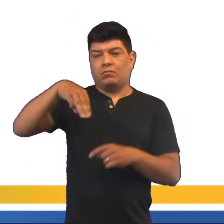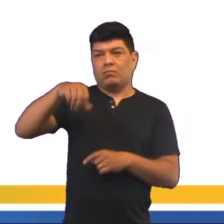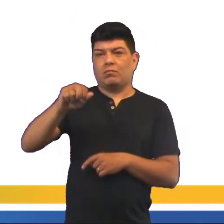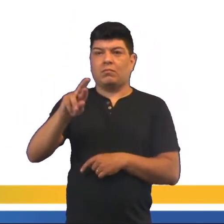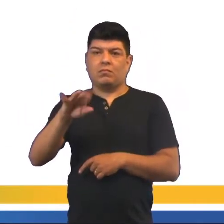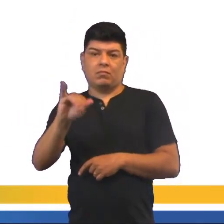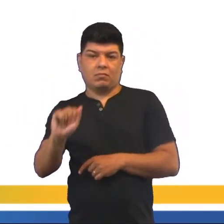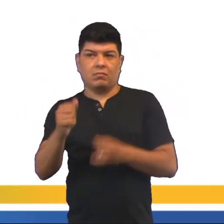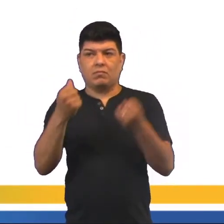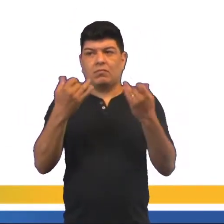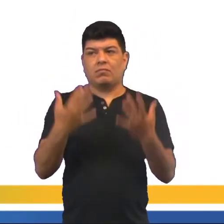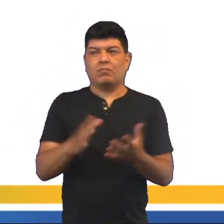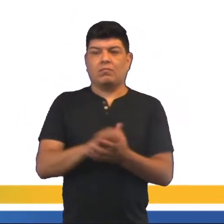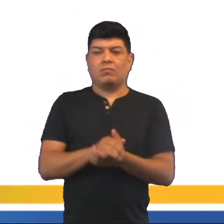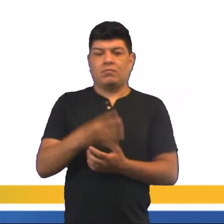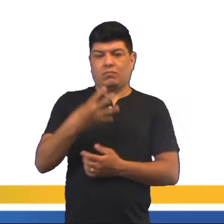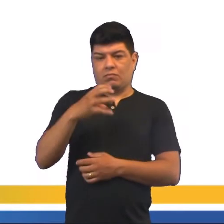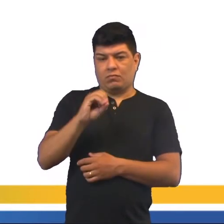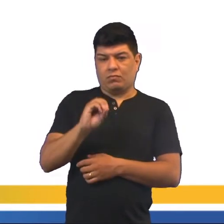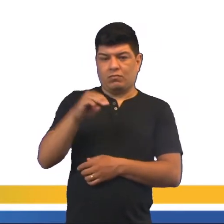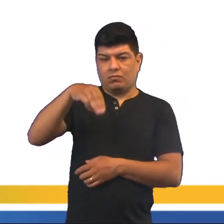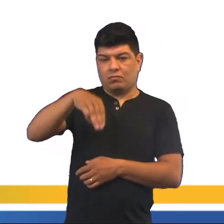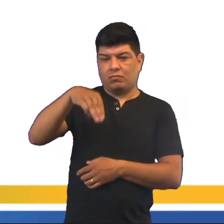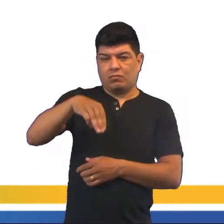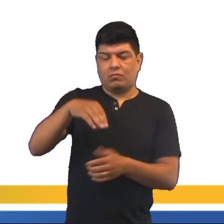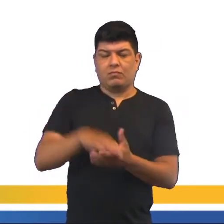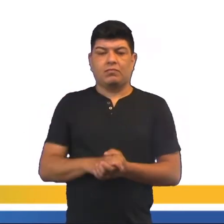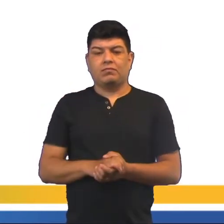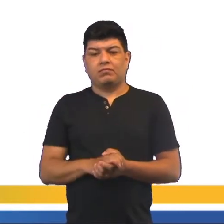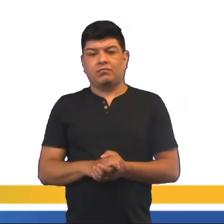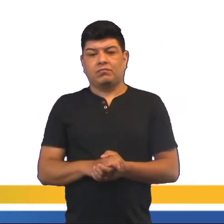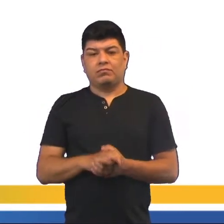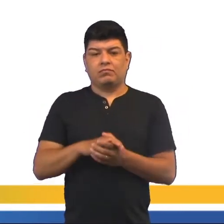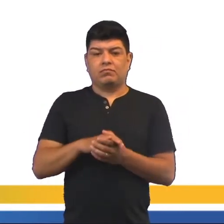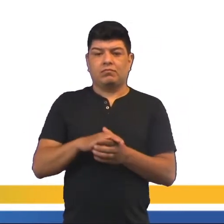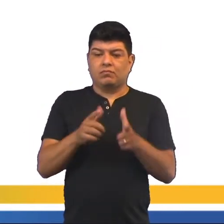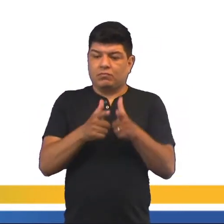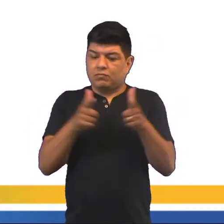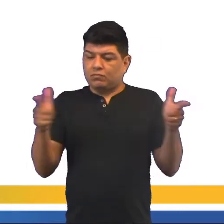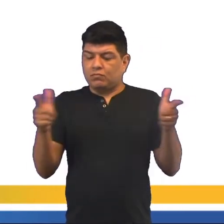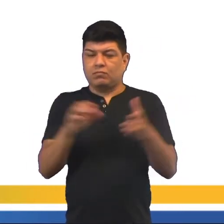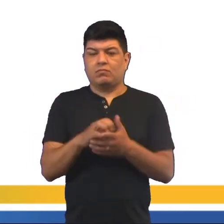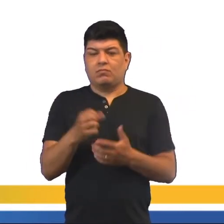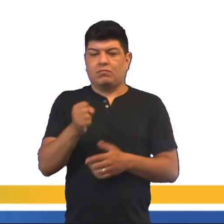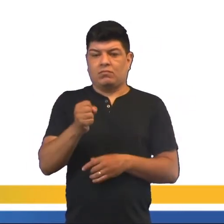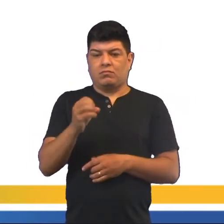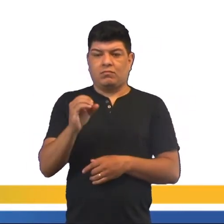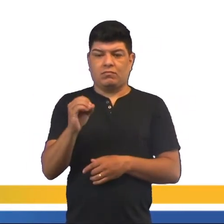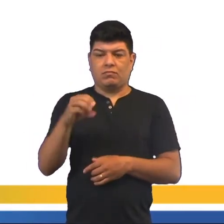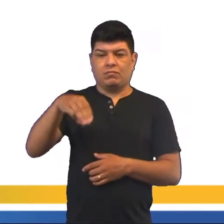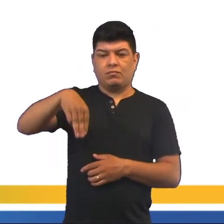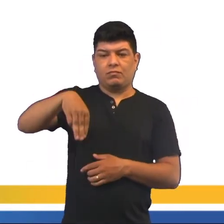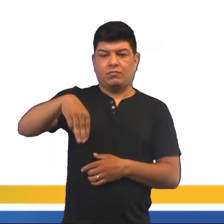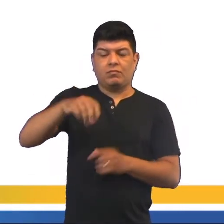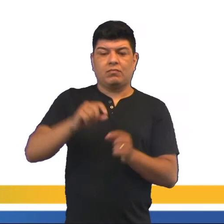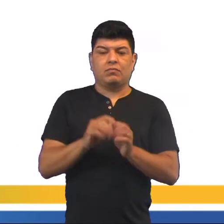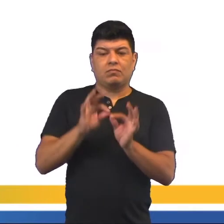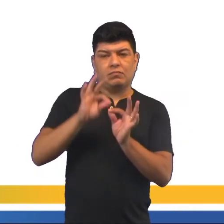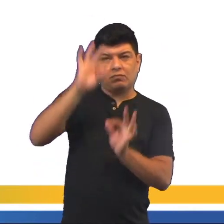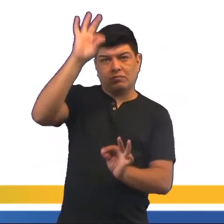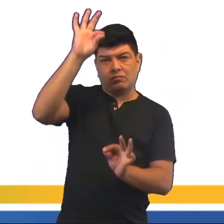fez assim, ela colocou 40 metros na sua largura e 80 metros no